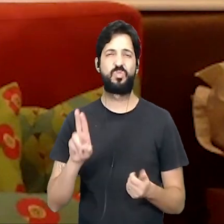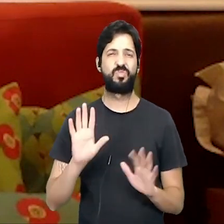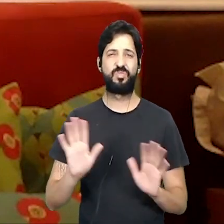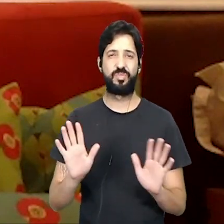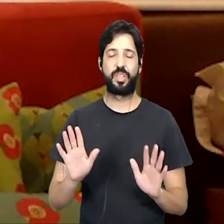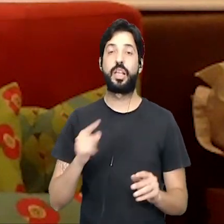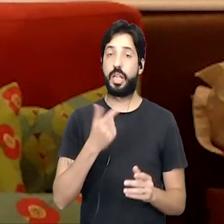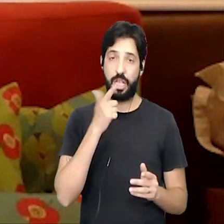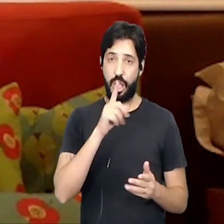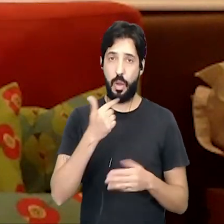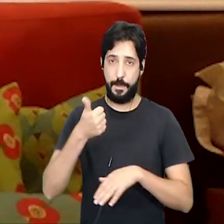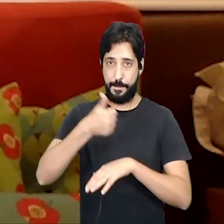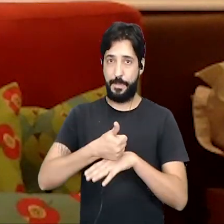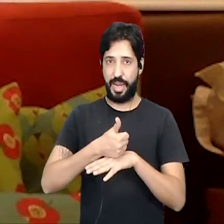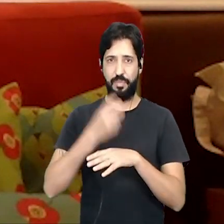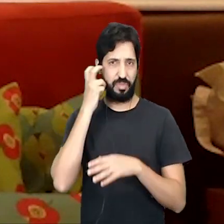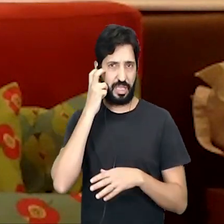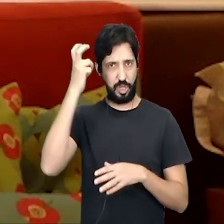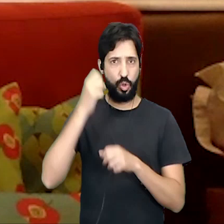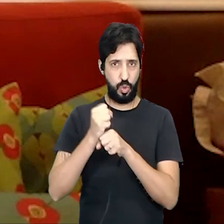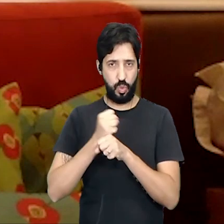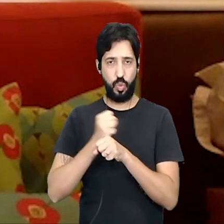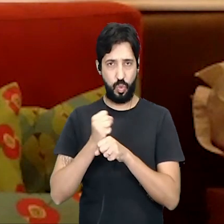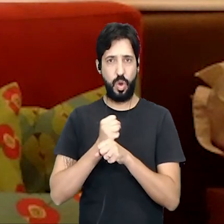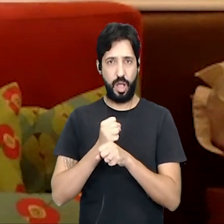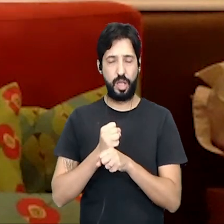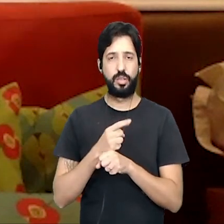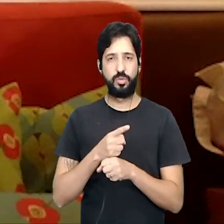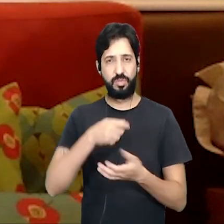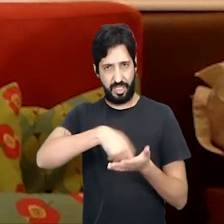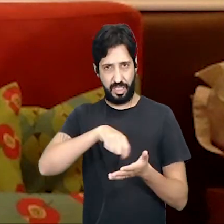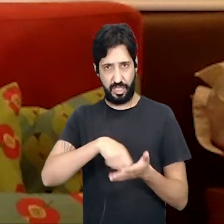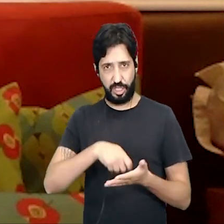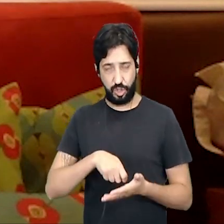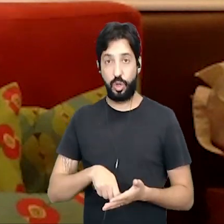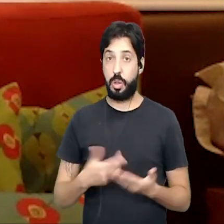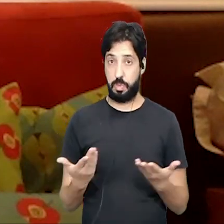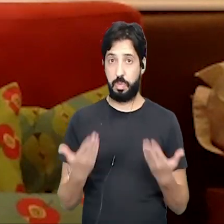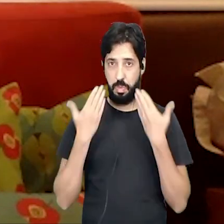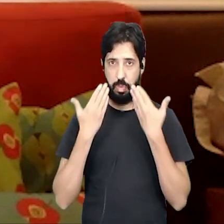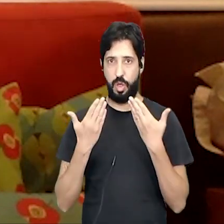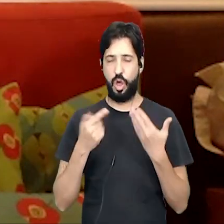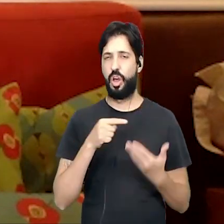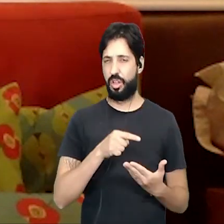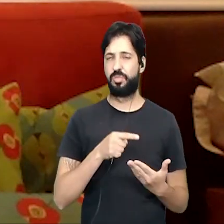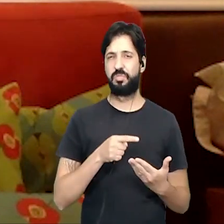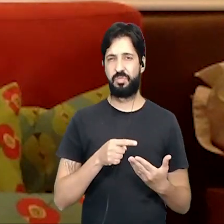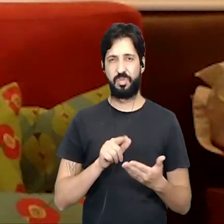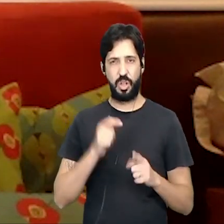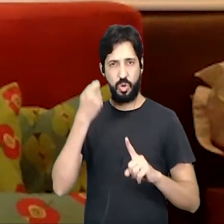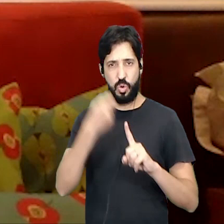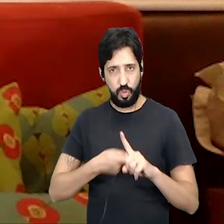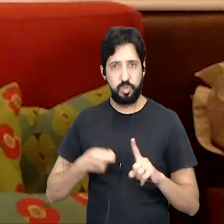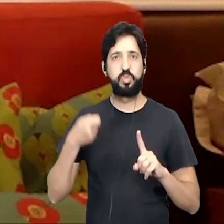recebeu o prêmio Juca Pato de Intelectual do Ano pela União Brasileira dos Escritores e vem demonstrando um